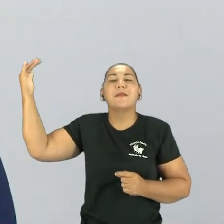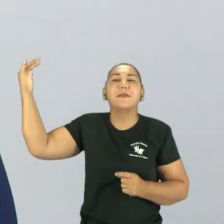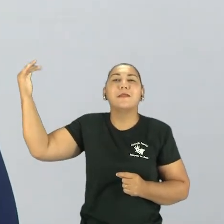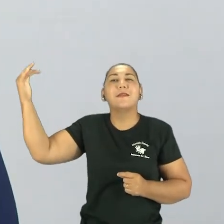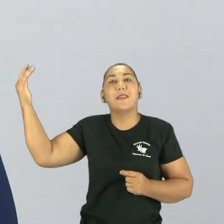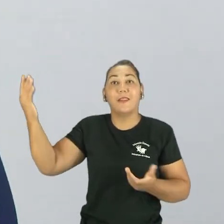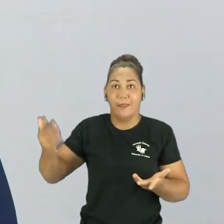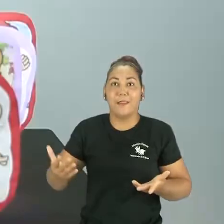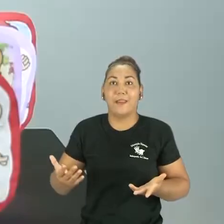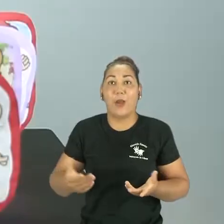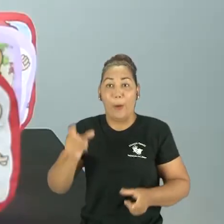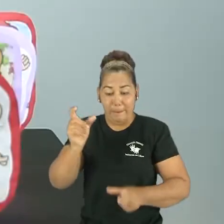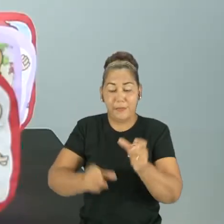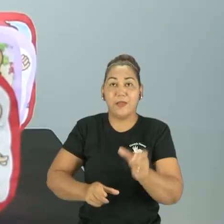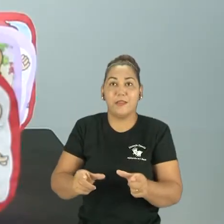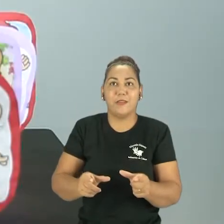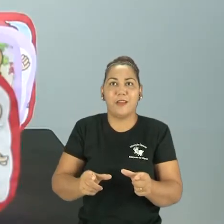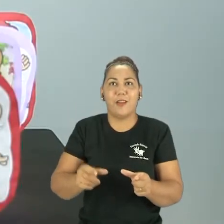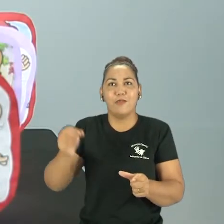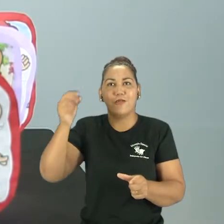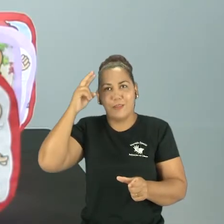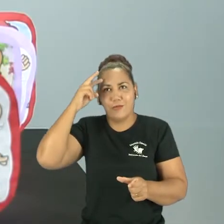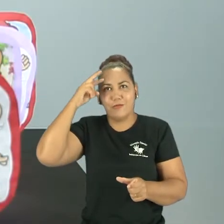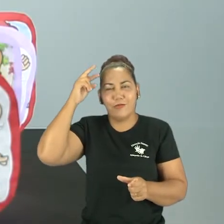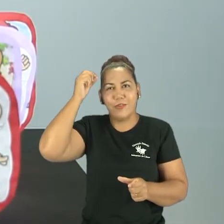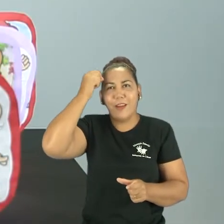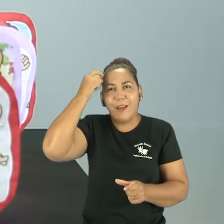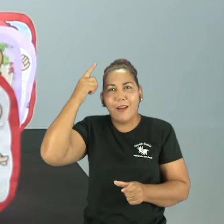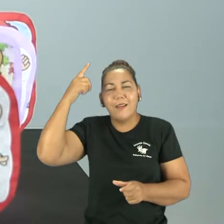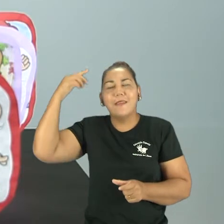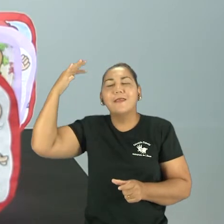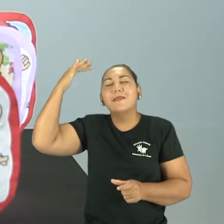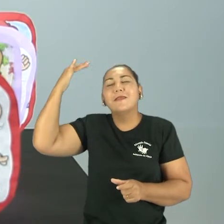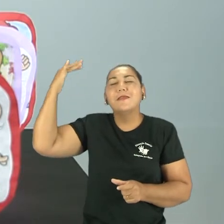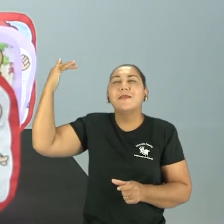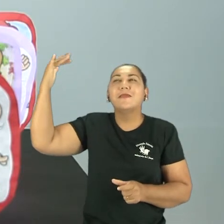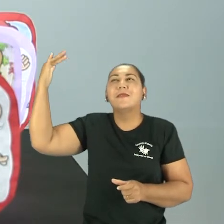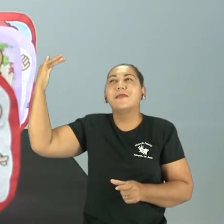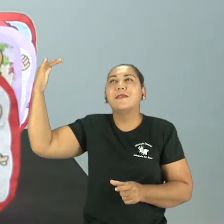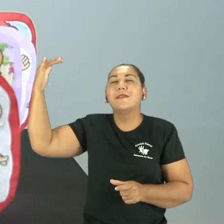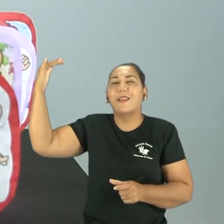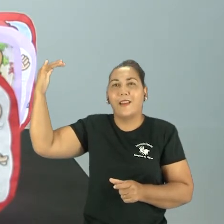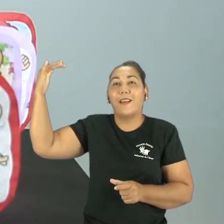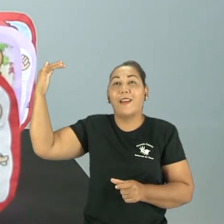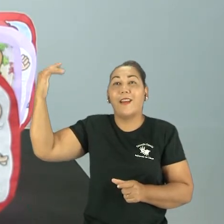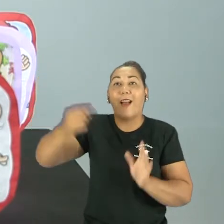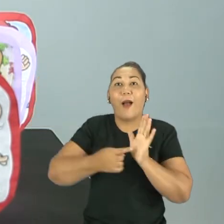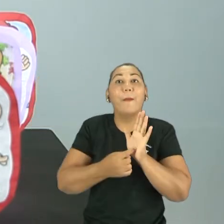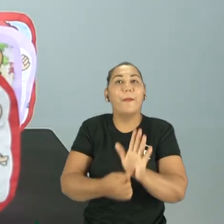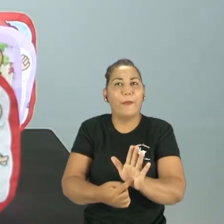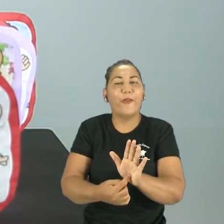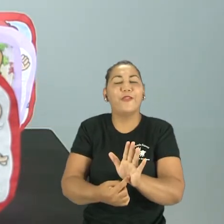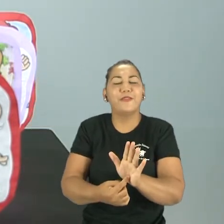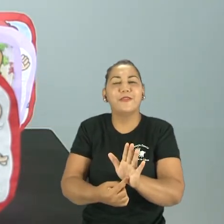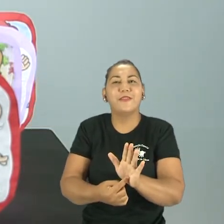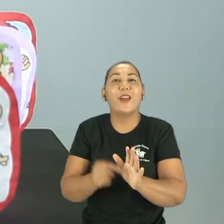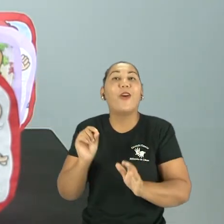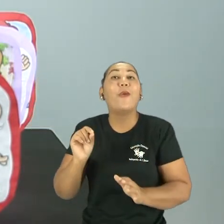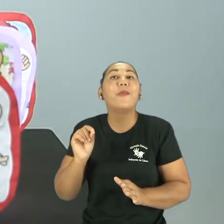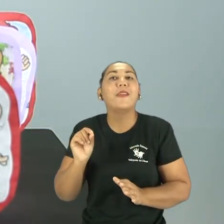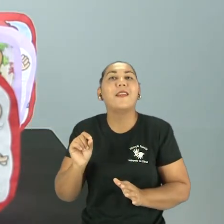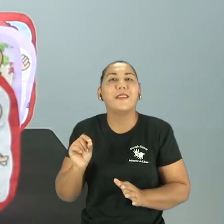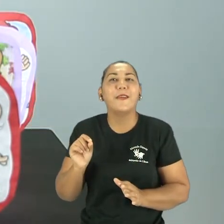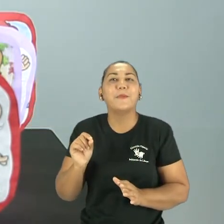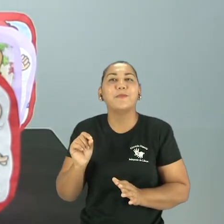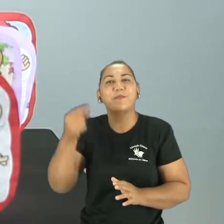lá, o personagem lá na historinha sonhando e tal, aí aparece esse balão aqui com um sonho que ele queira.